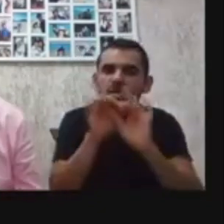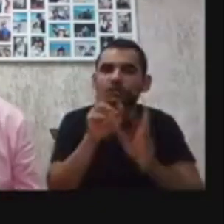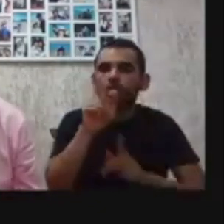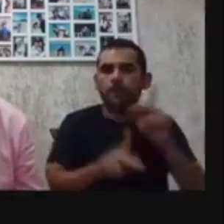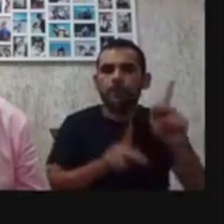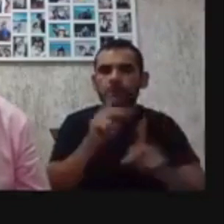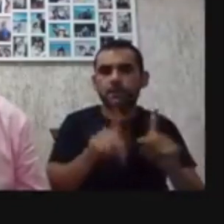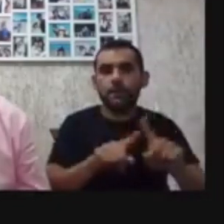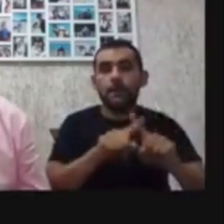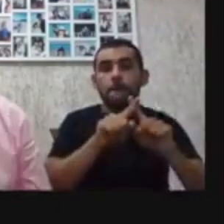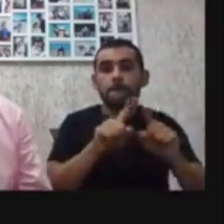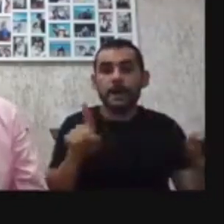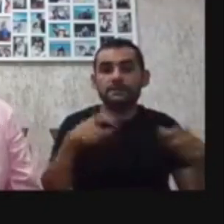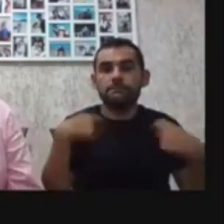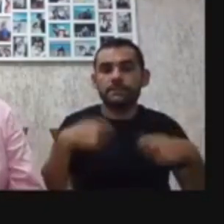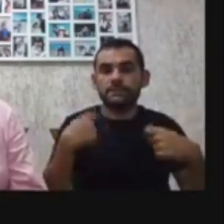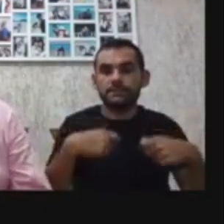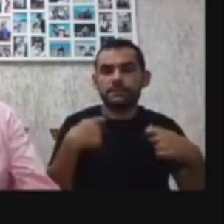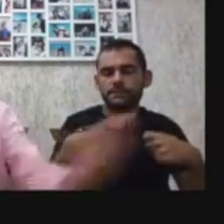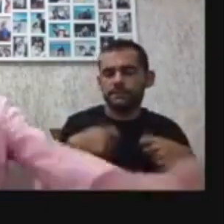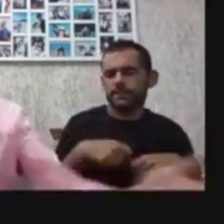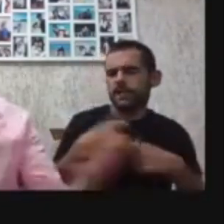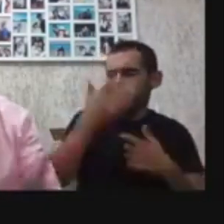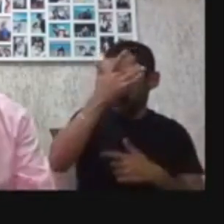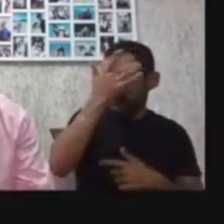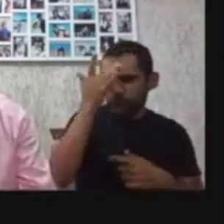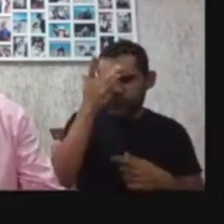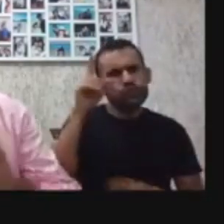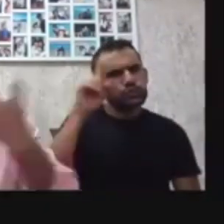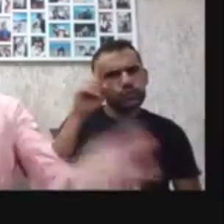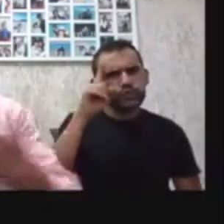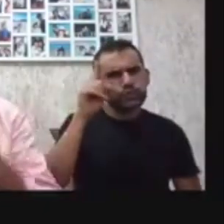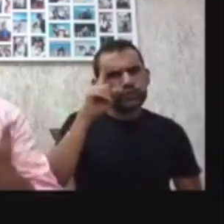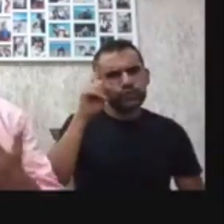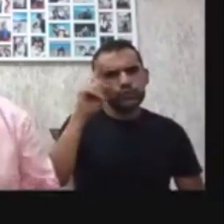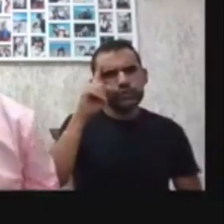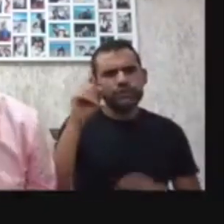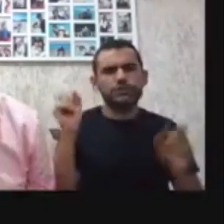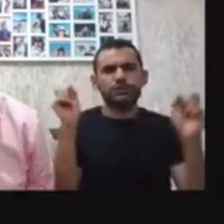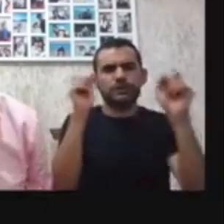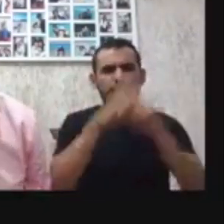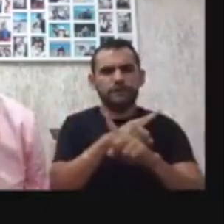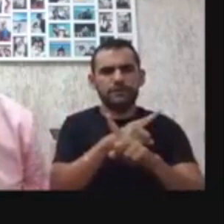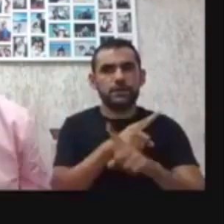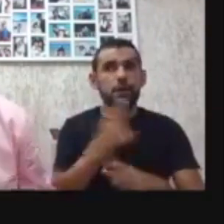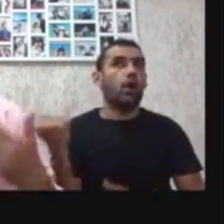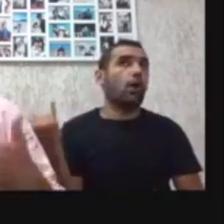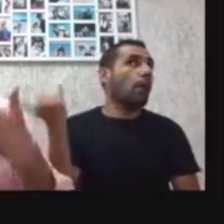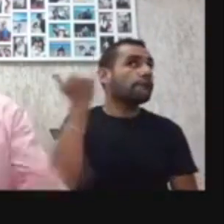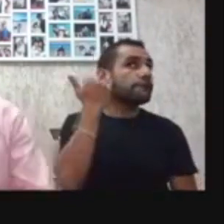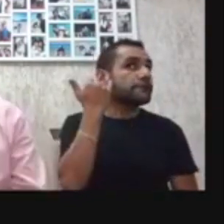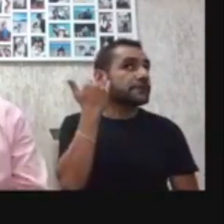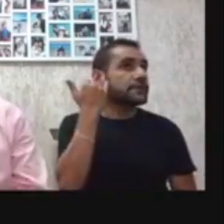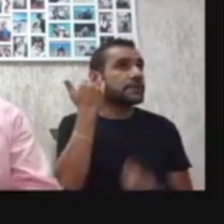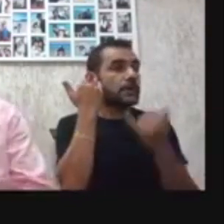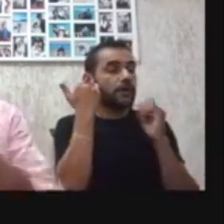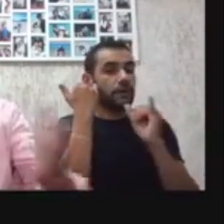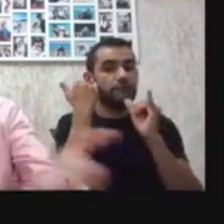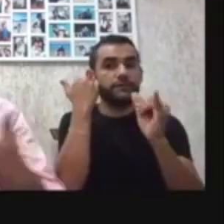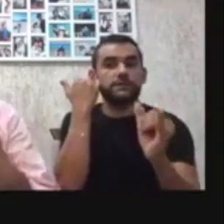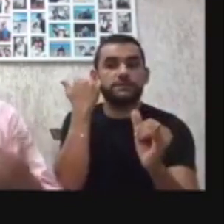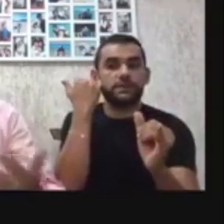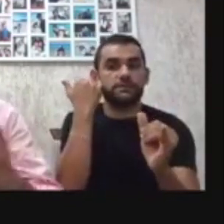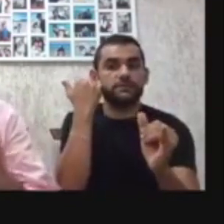sabe? Mas, para isso, é necessário uma coisa que, hoje em dia, está muito difícil, que é o tal do ouvir e o tal do comunicar,